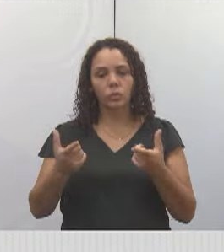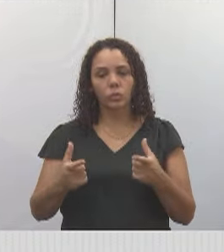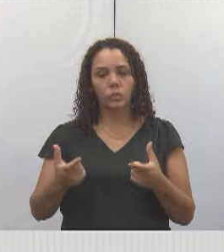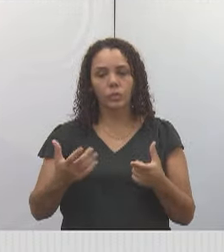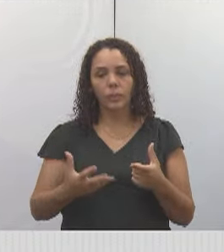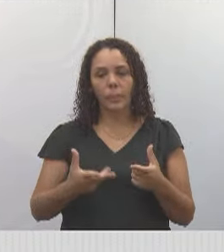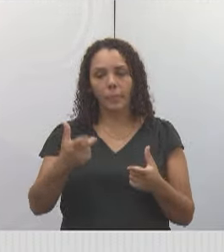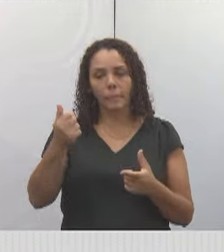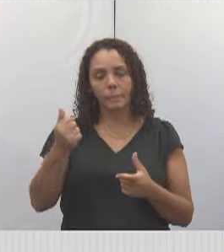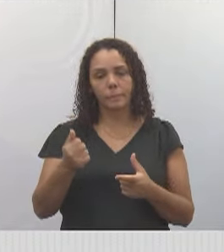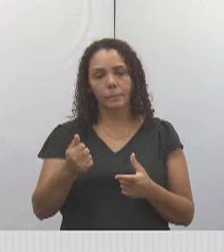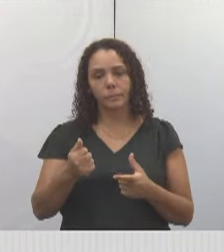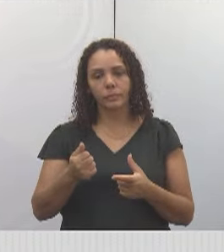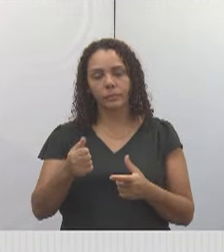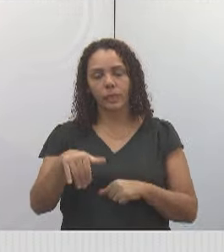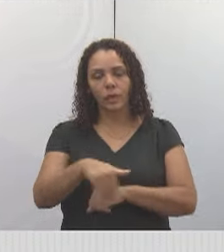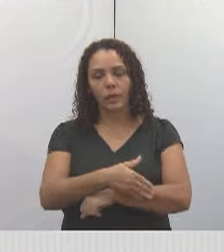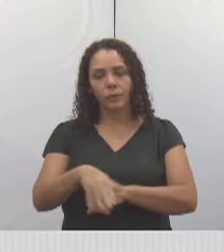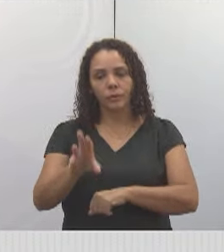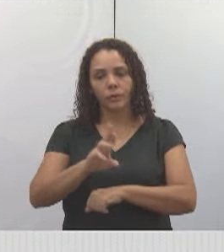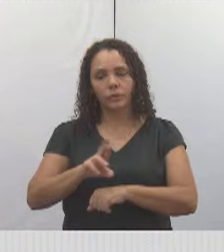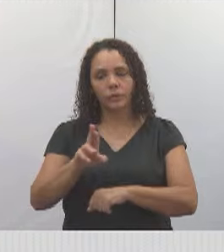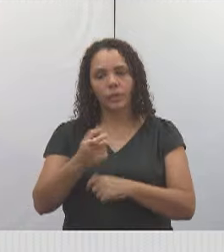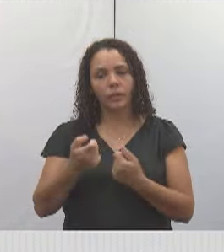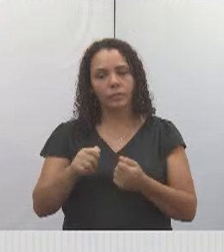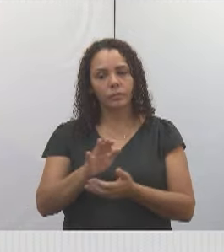estacionamento. Não vai ter que parar mais na rua, né?